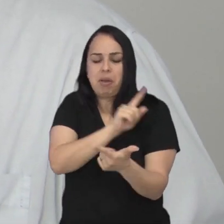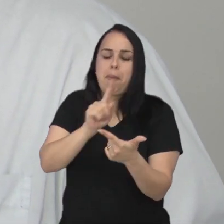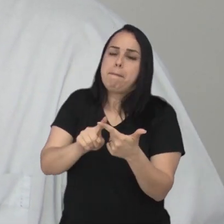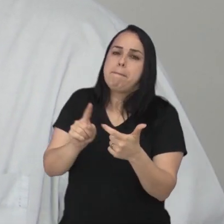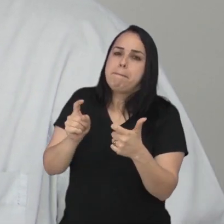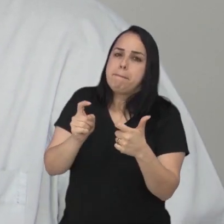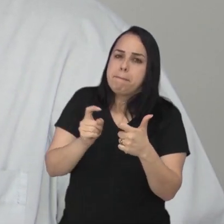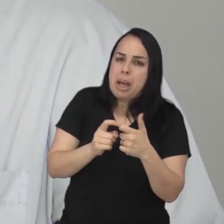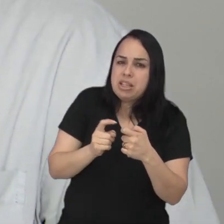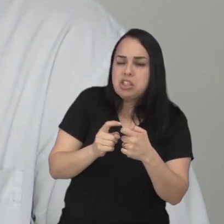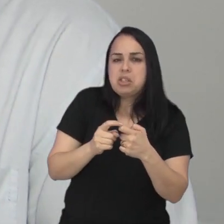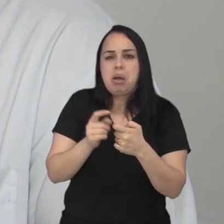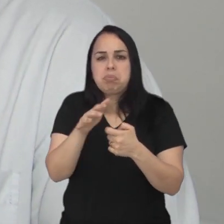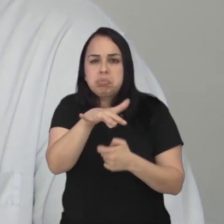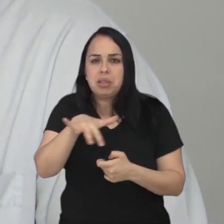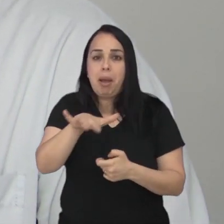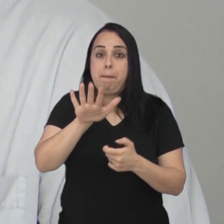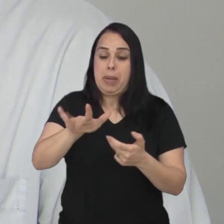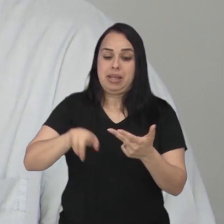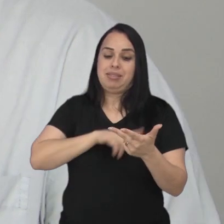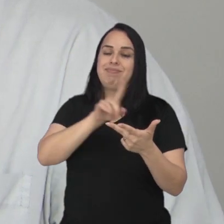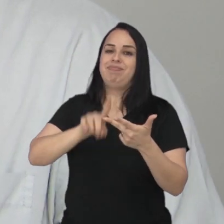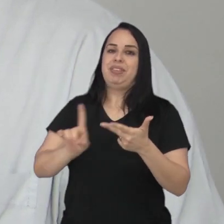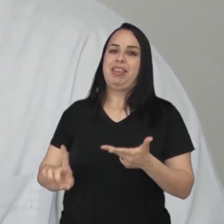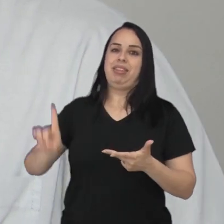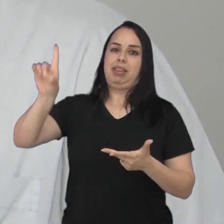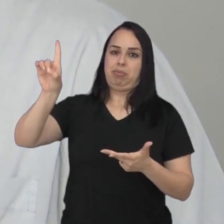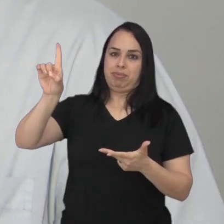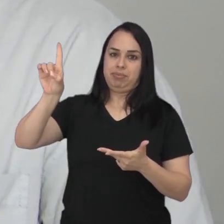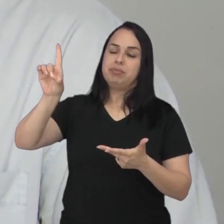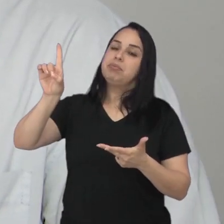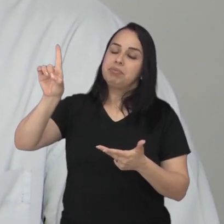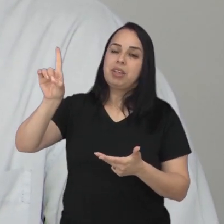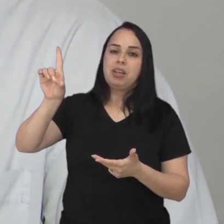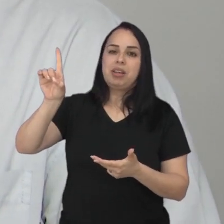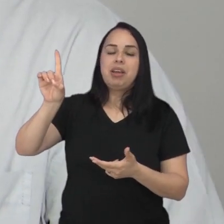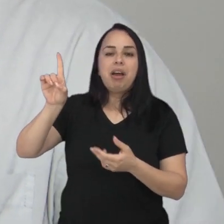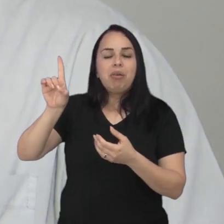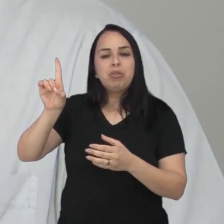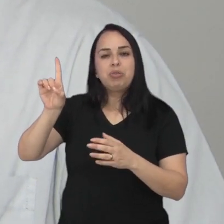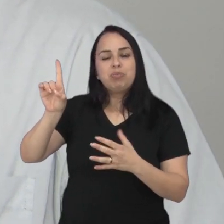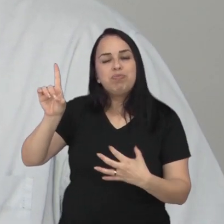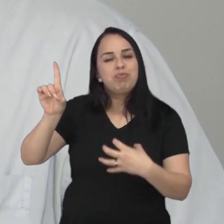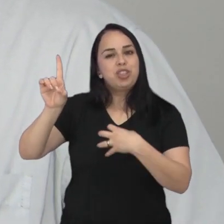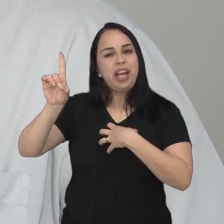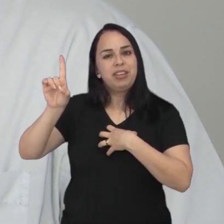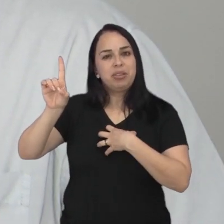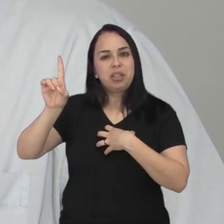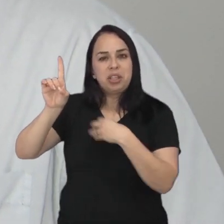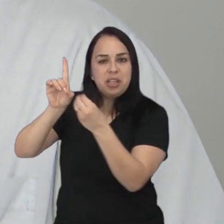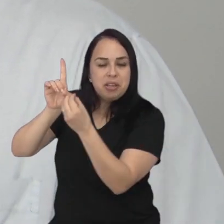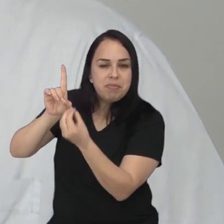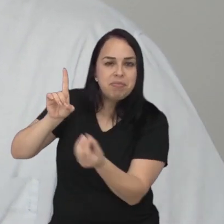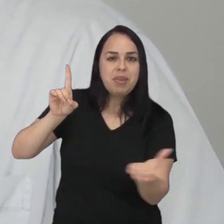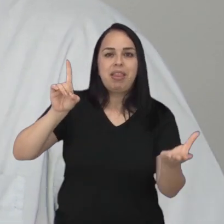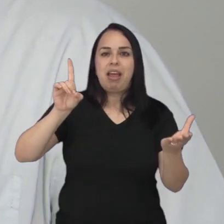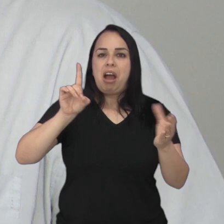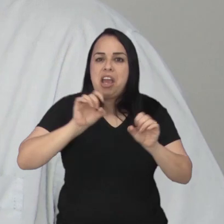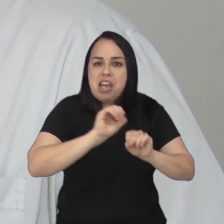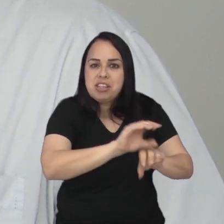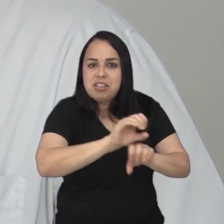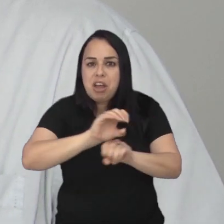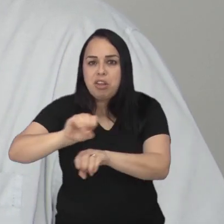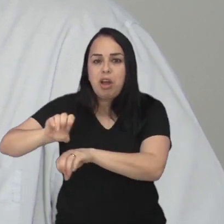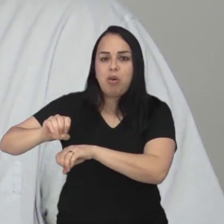a medicina, mas para algumas é Deus. E eu acho que Deus também é uma forma da gente buscar para esse jovem,